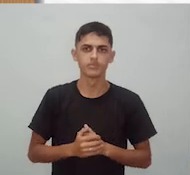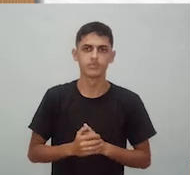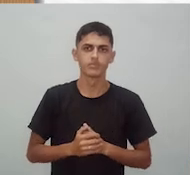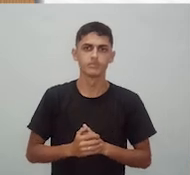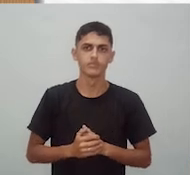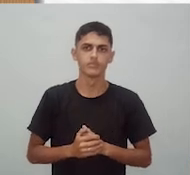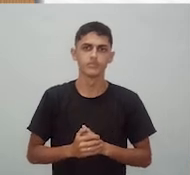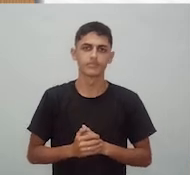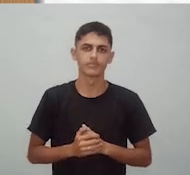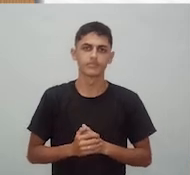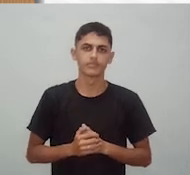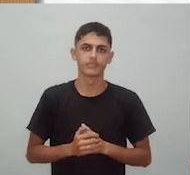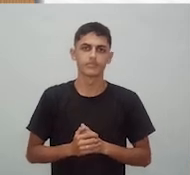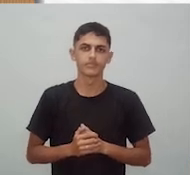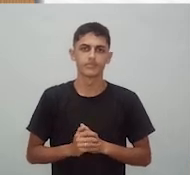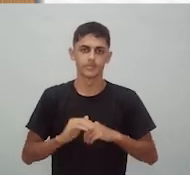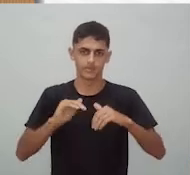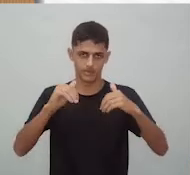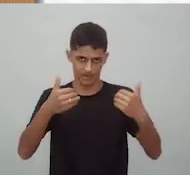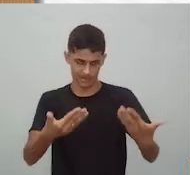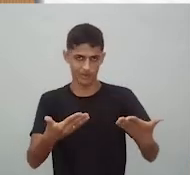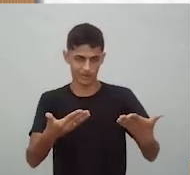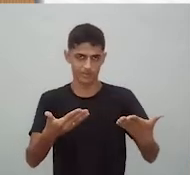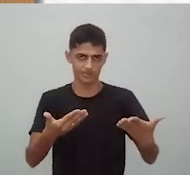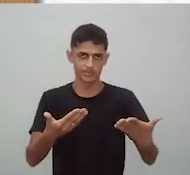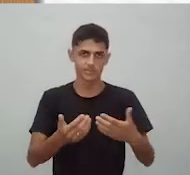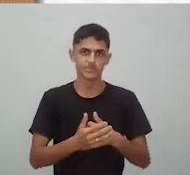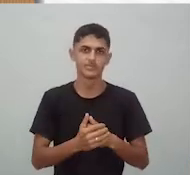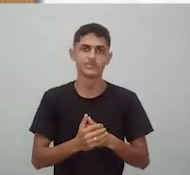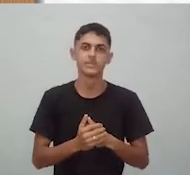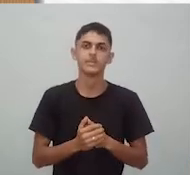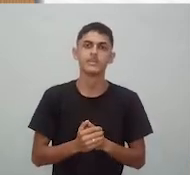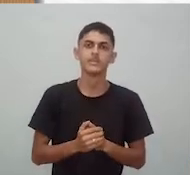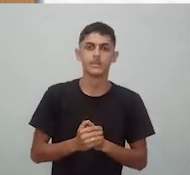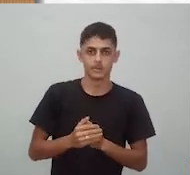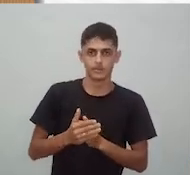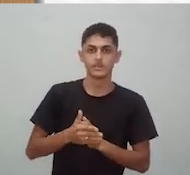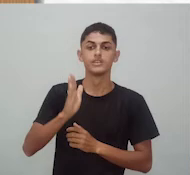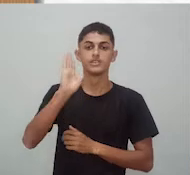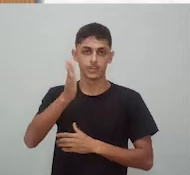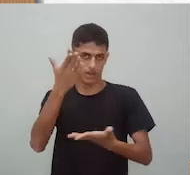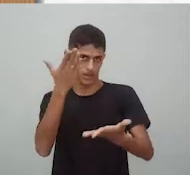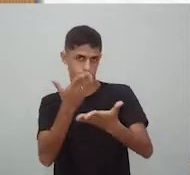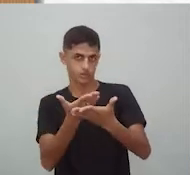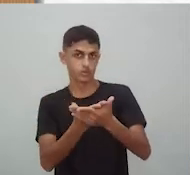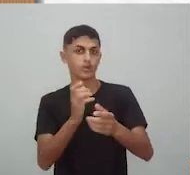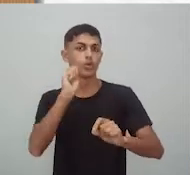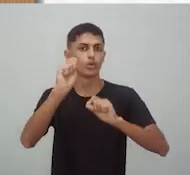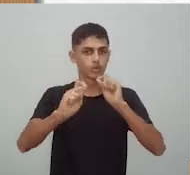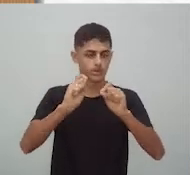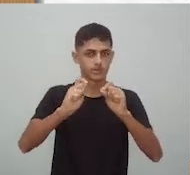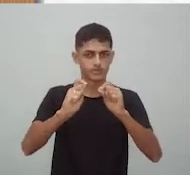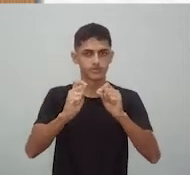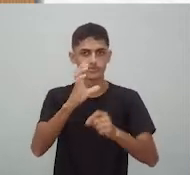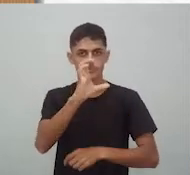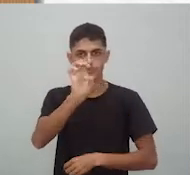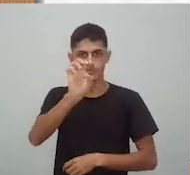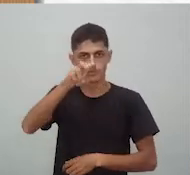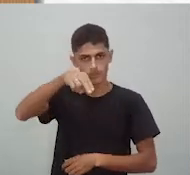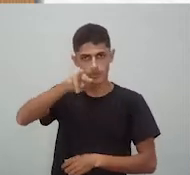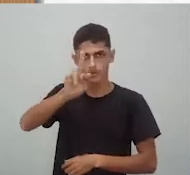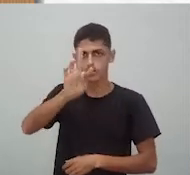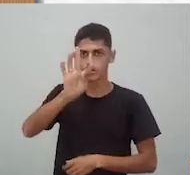nervoso periférico somático. Então, a gente viu que nosso sistema nervoso central ele é basicamente